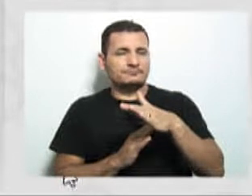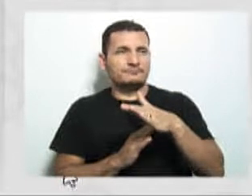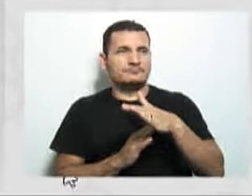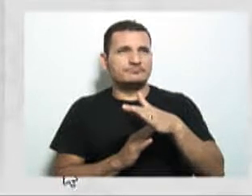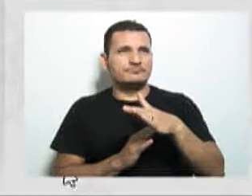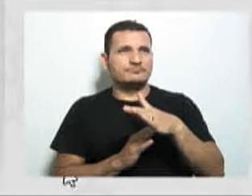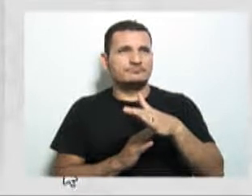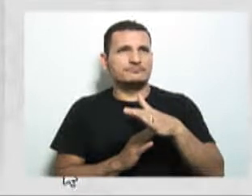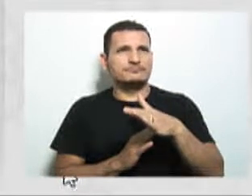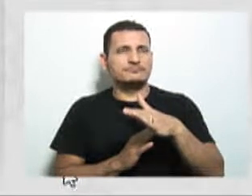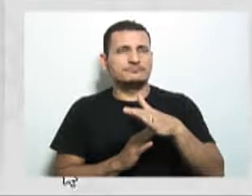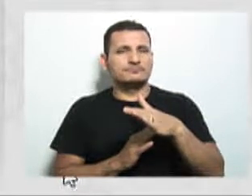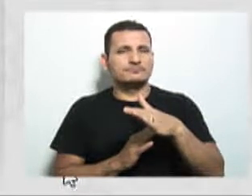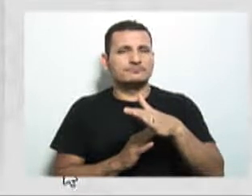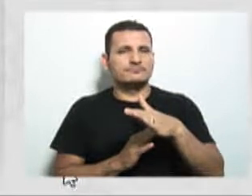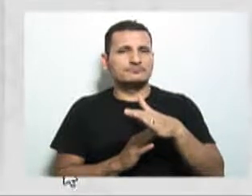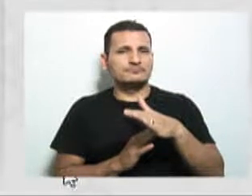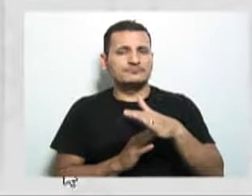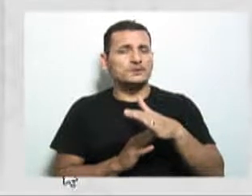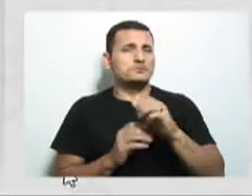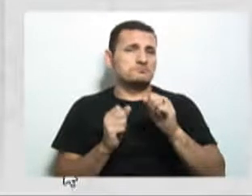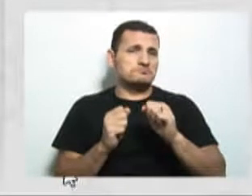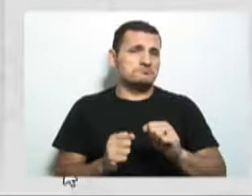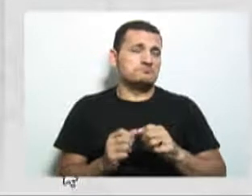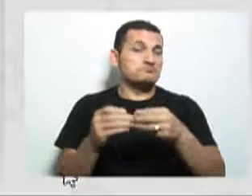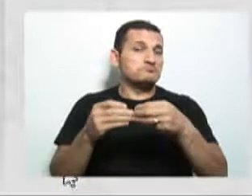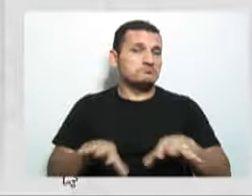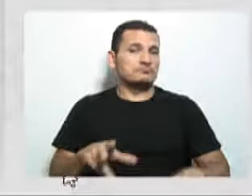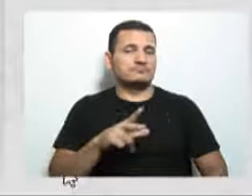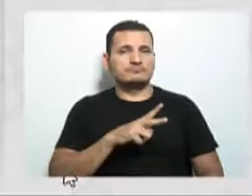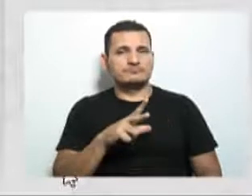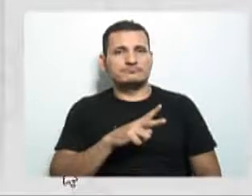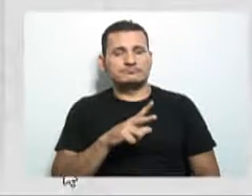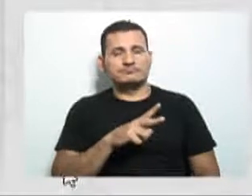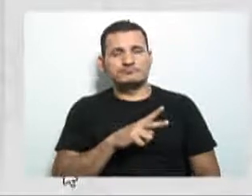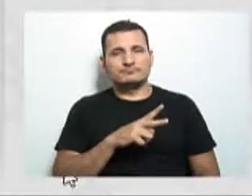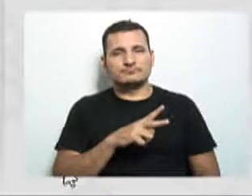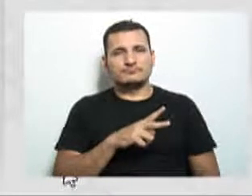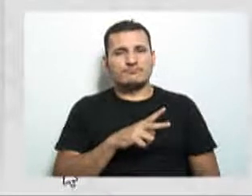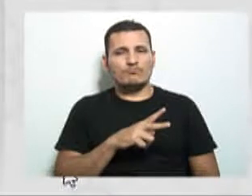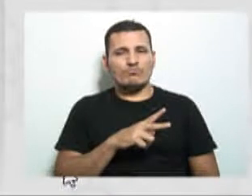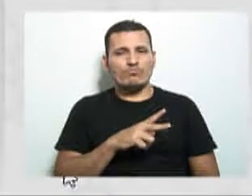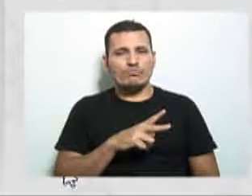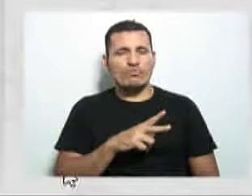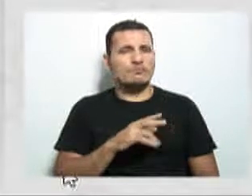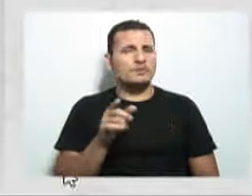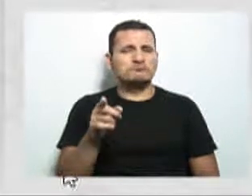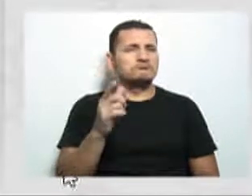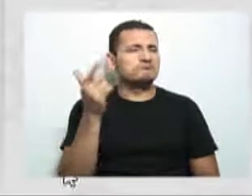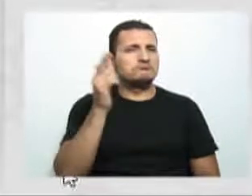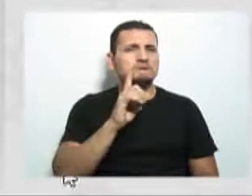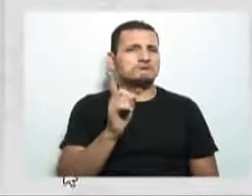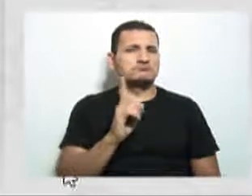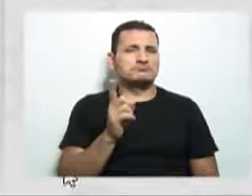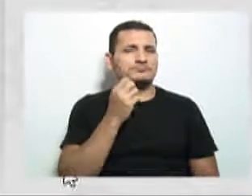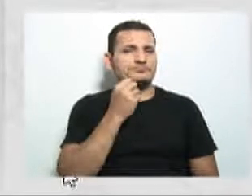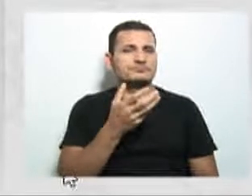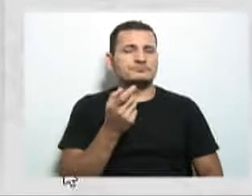é? E pode passar para o lado pessoal. Desta forma, não se chegará a uma